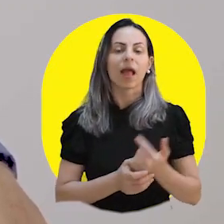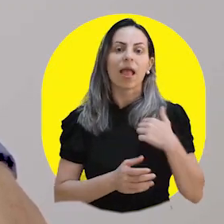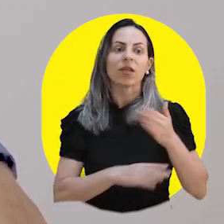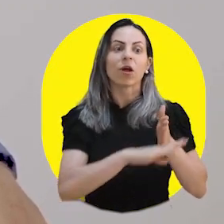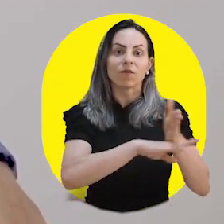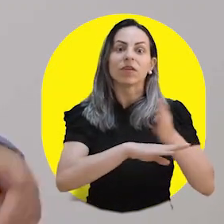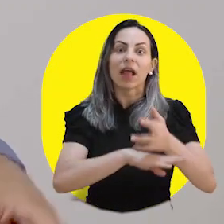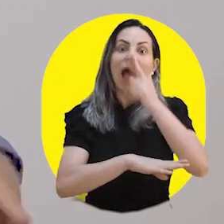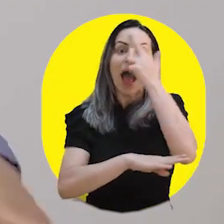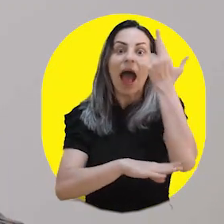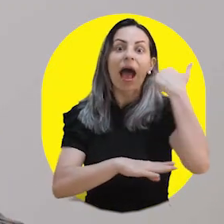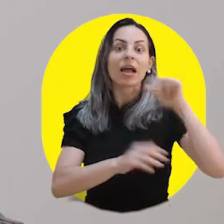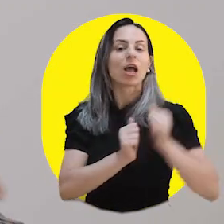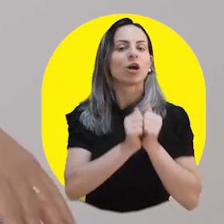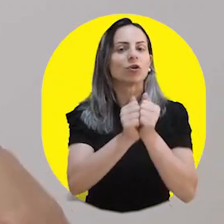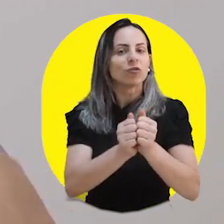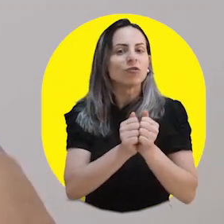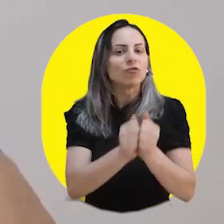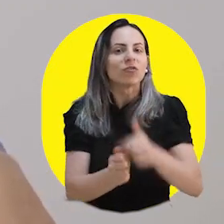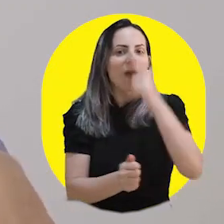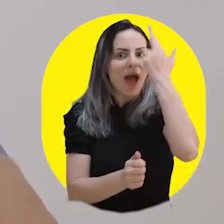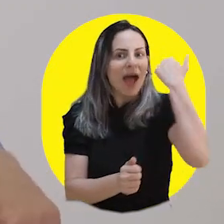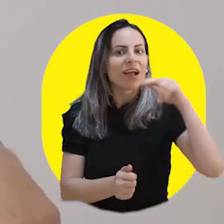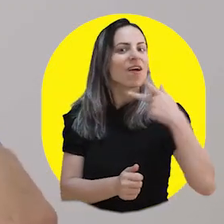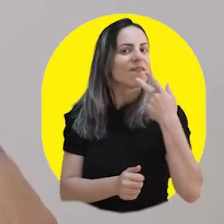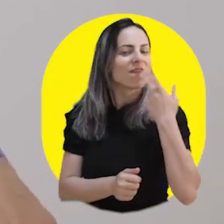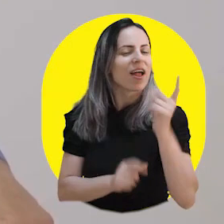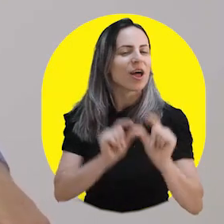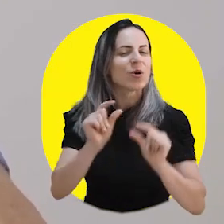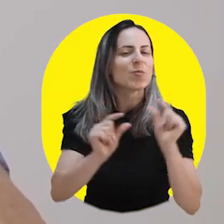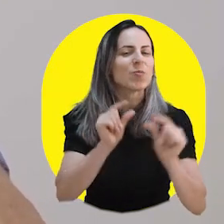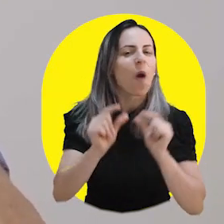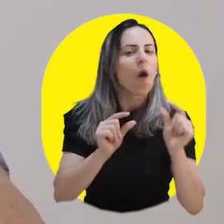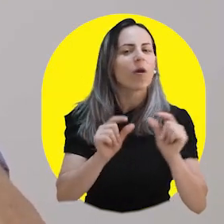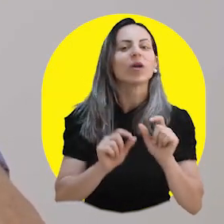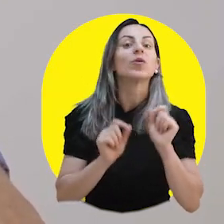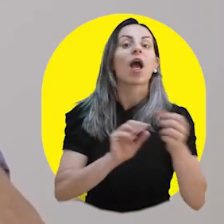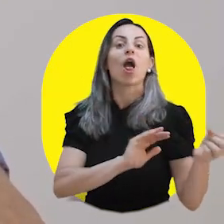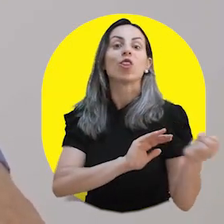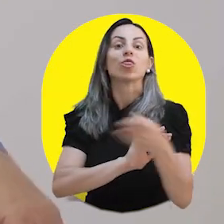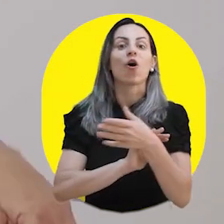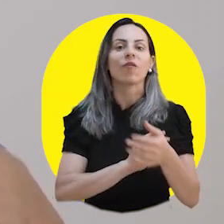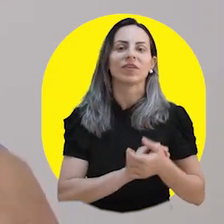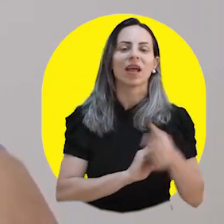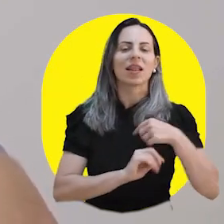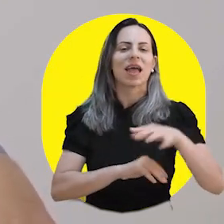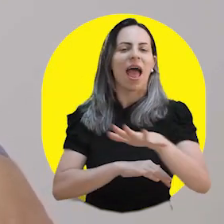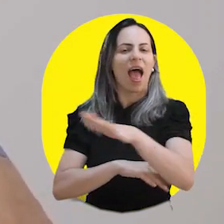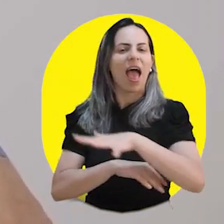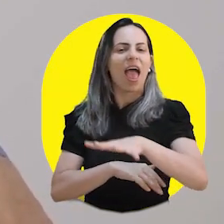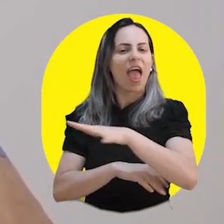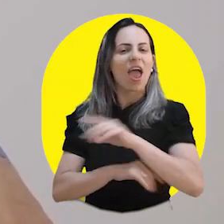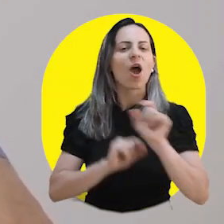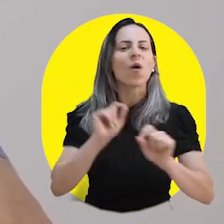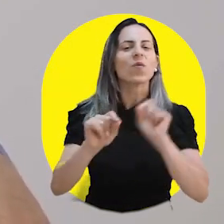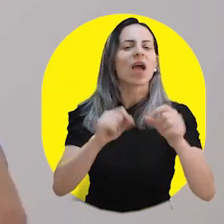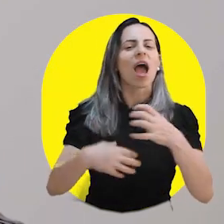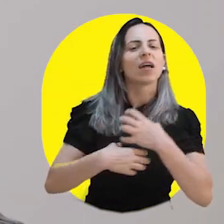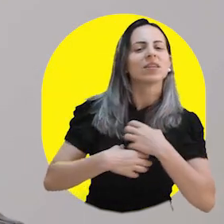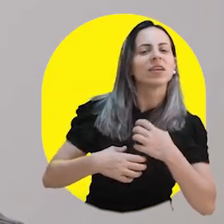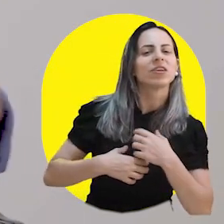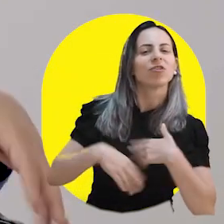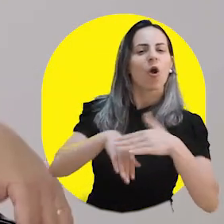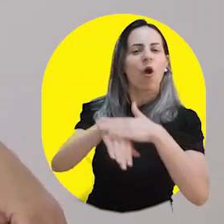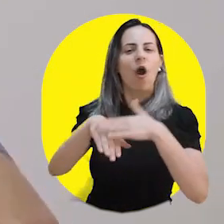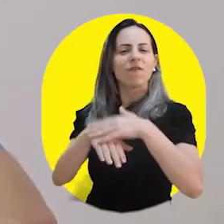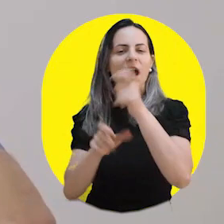gente está com a Raquel visitando lá os bairros, né? Então ela está aí, ela vai falar um pouco para a gente do que ela tem de novidade lá para aquela região, do